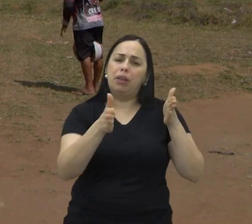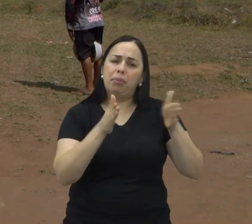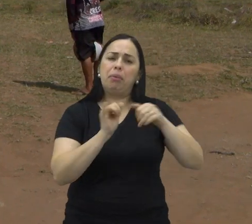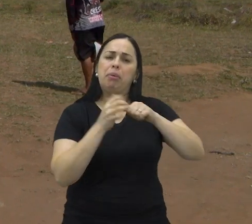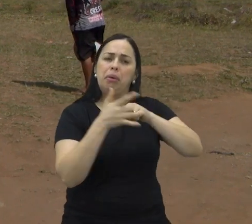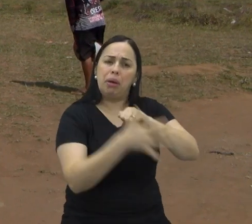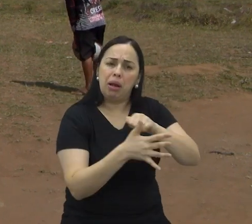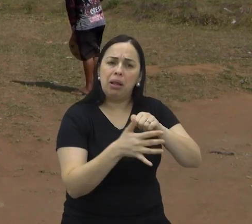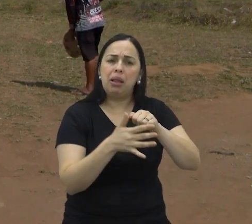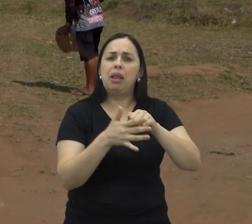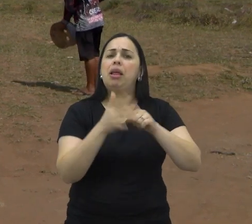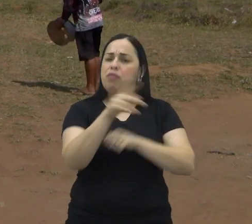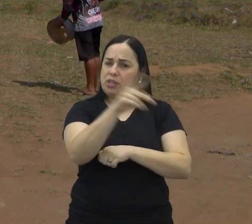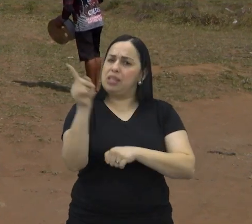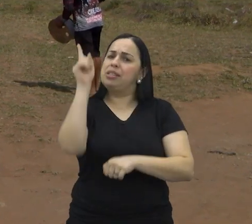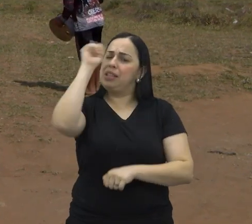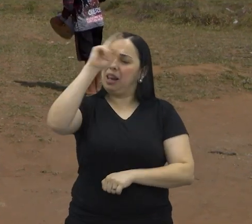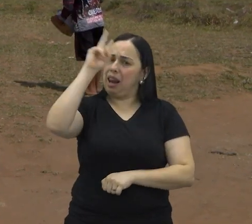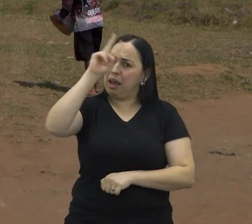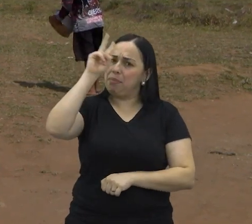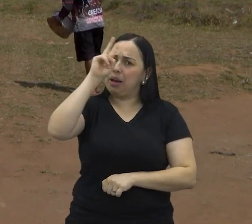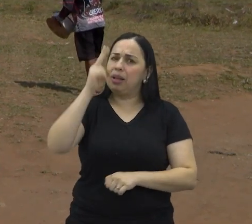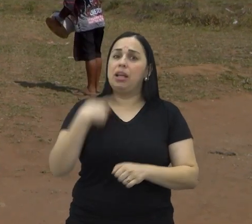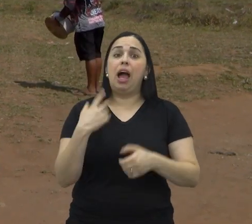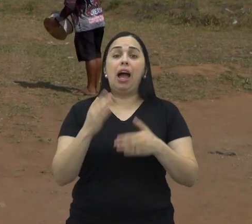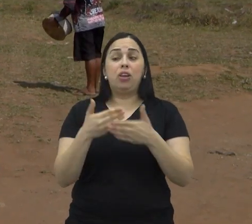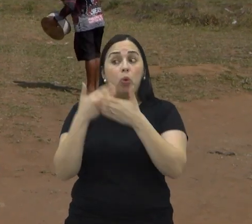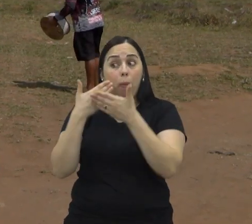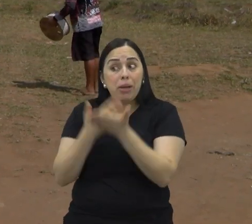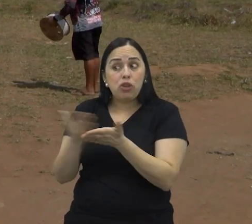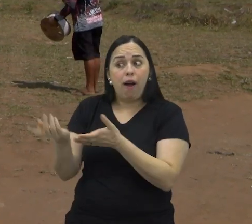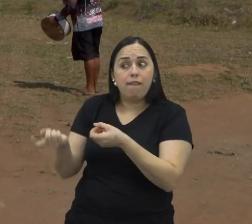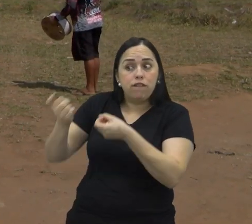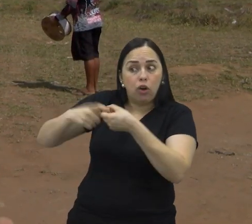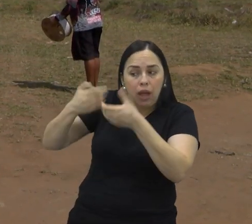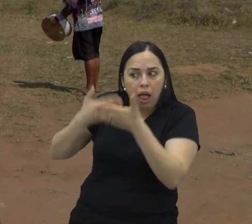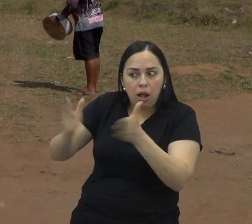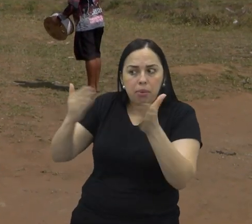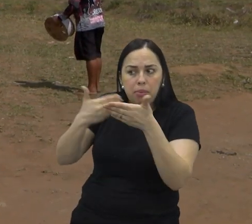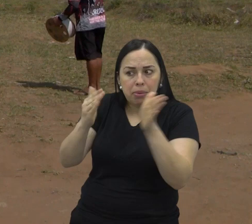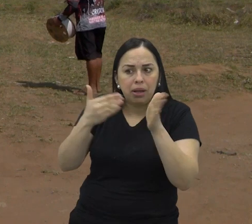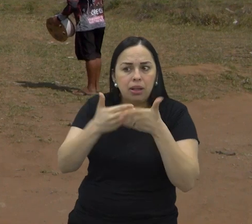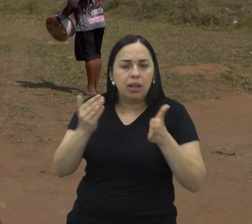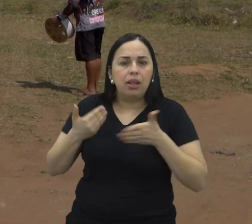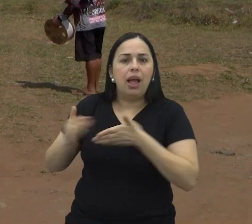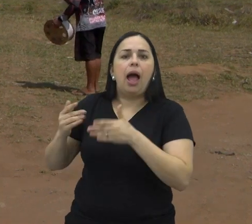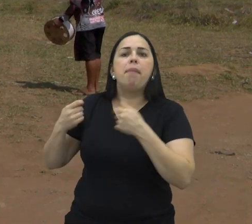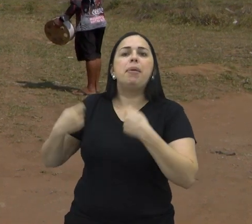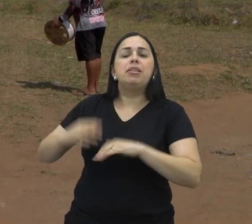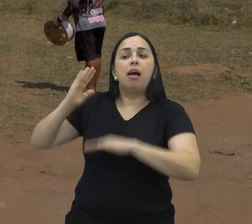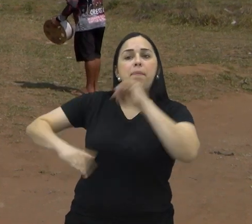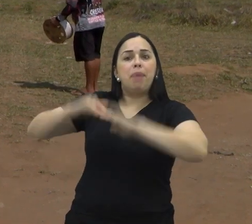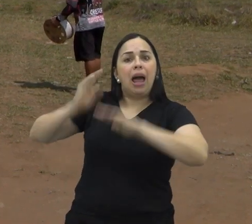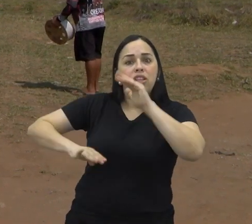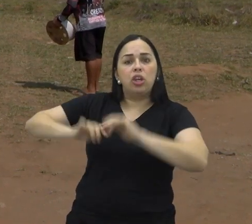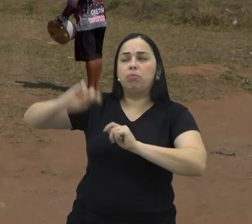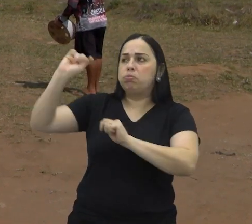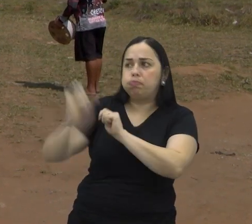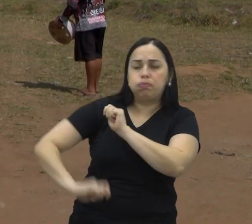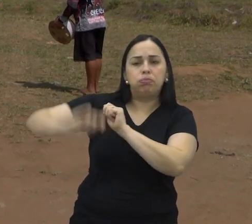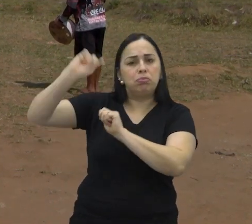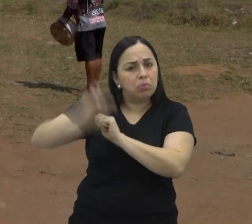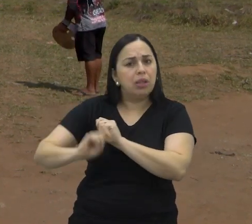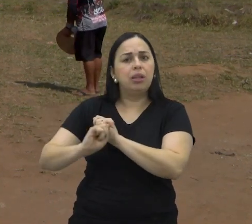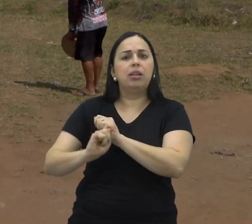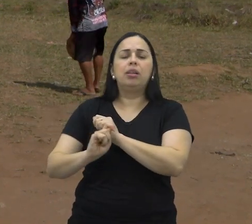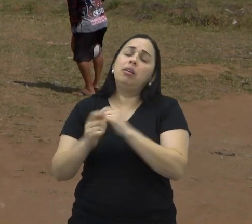situação pandêmica, todo mundo se recorda. Nesse período, quando voltou a abrir algumas coisas, a maioria das atividades era ao ar livre. A prática